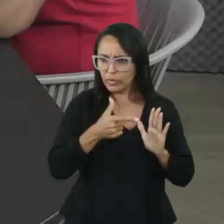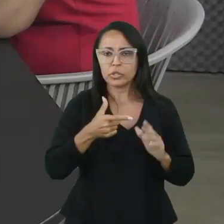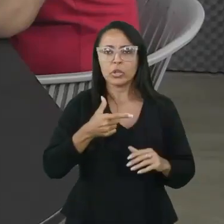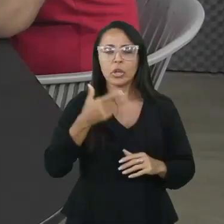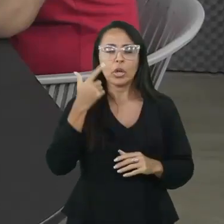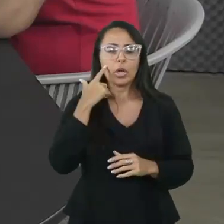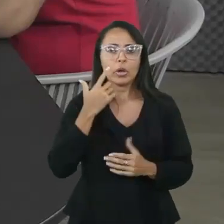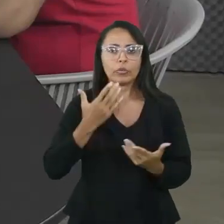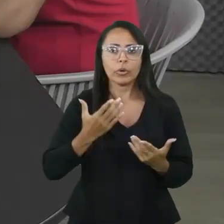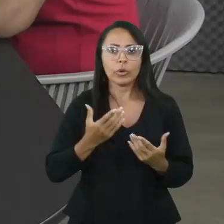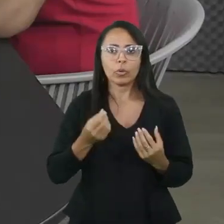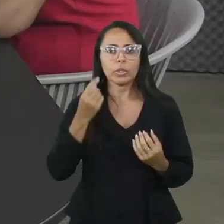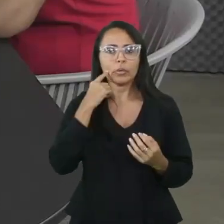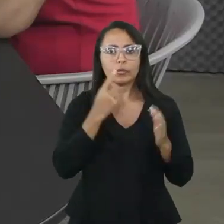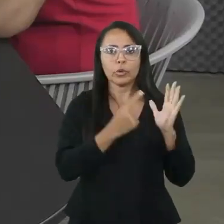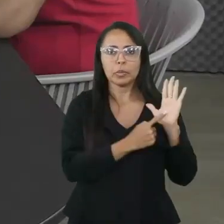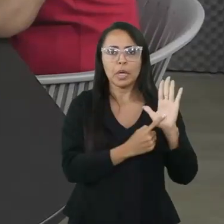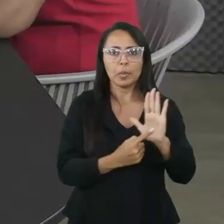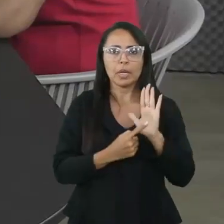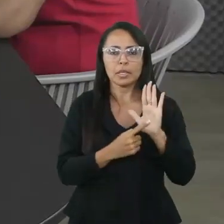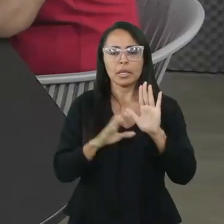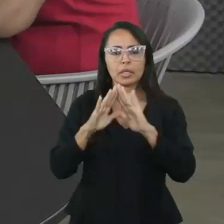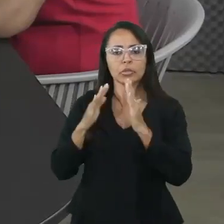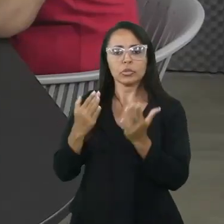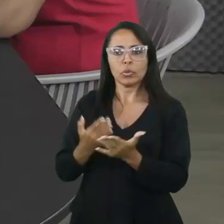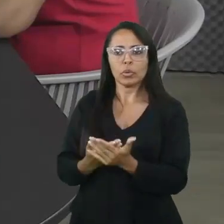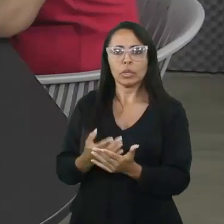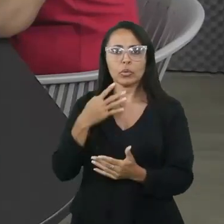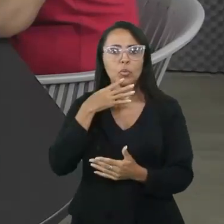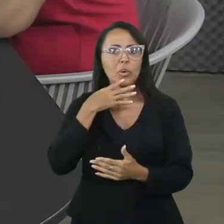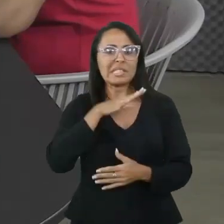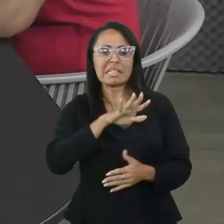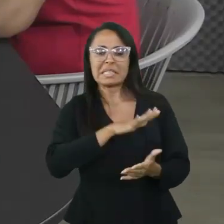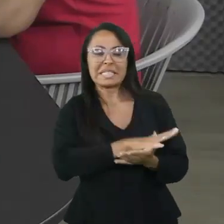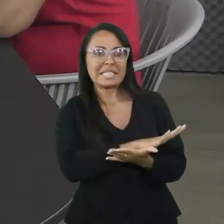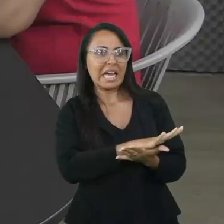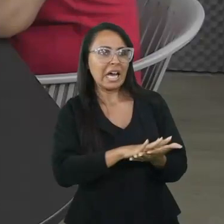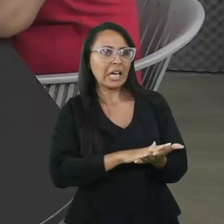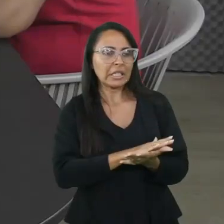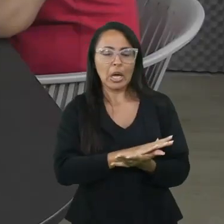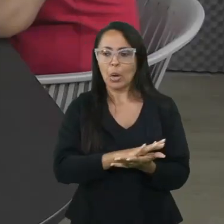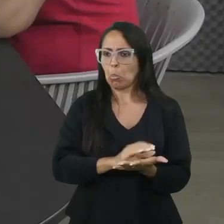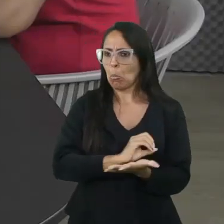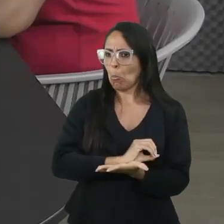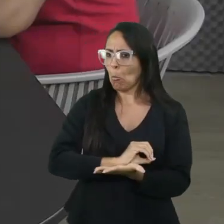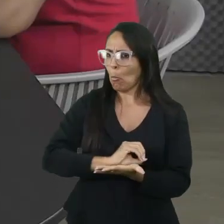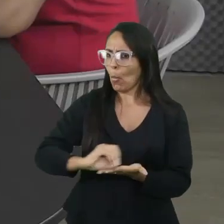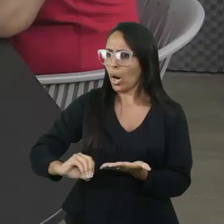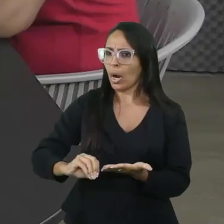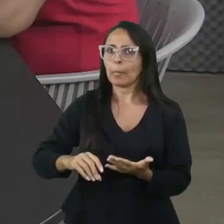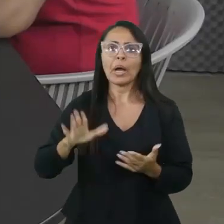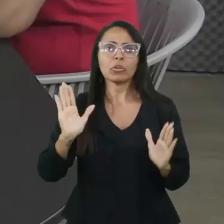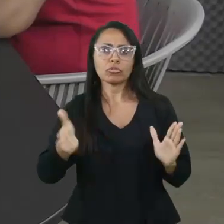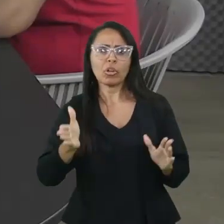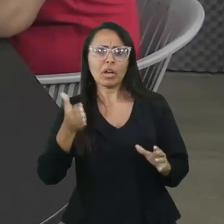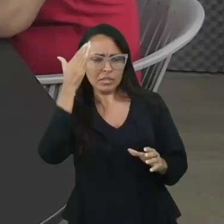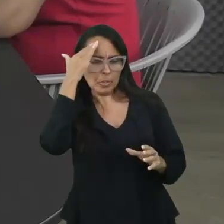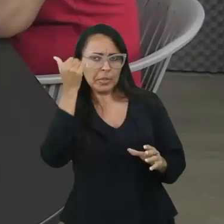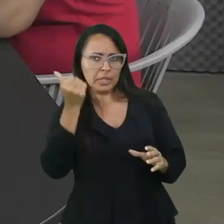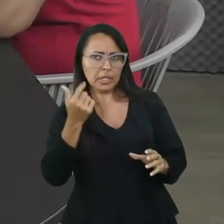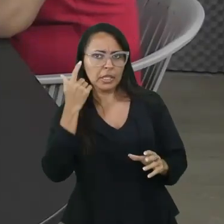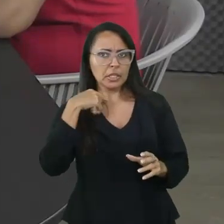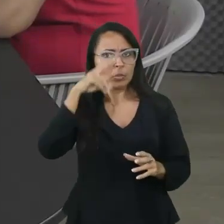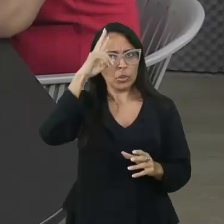fui me apresentar à escola, então eu não conhecia nada lá. Mas eu sempre, né, eu já sabia que tinha uma história